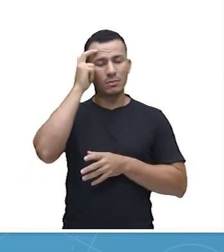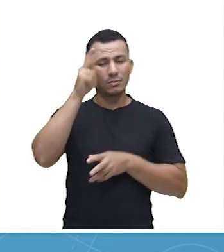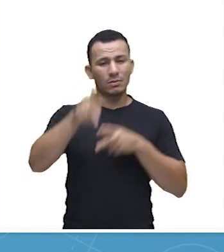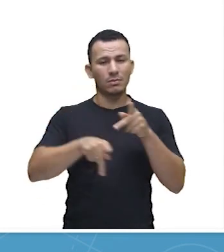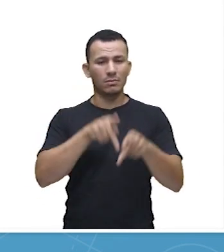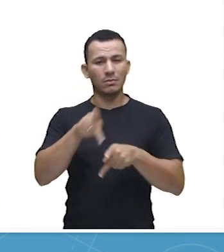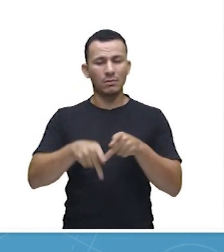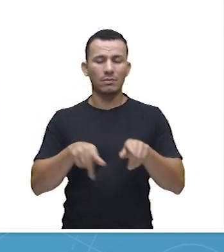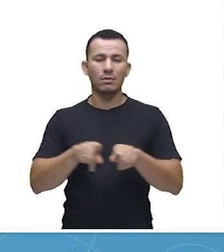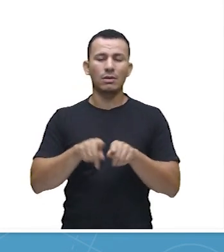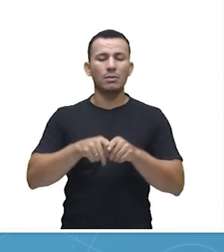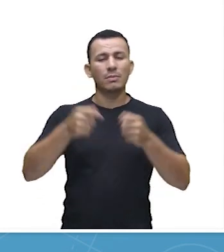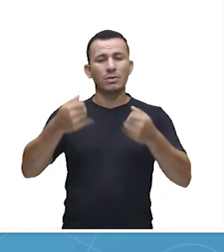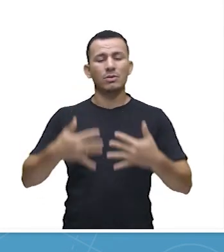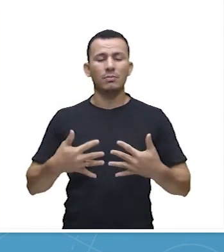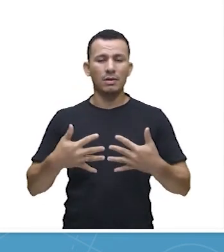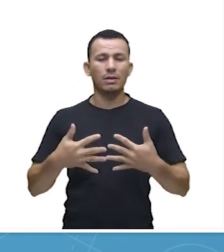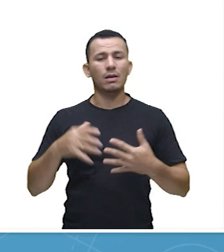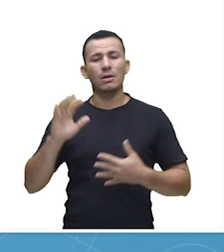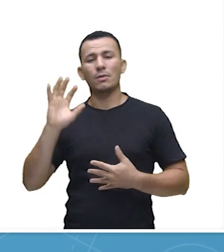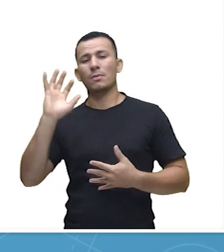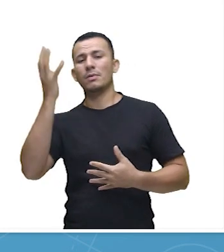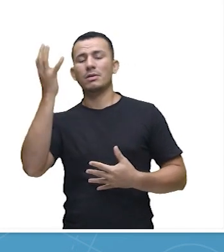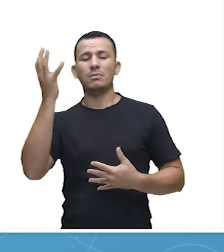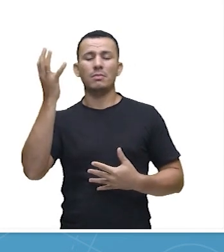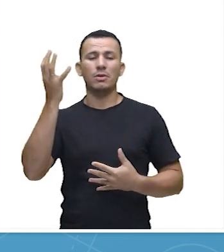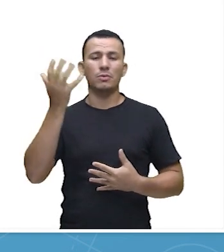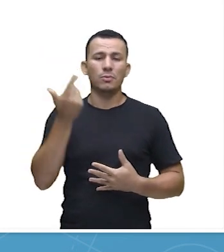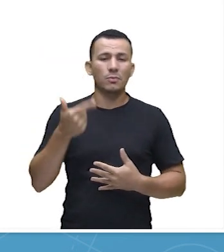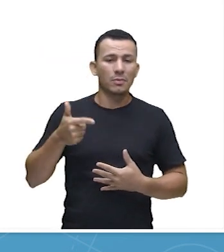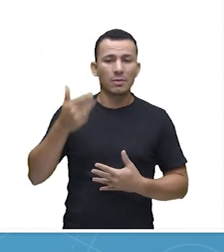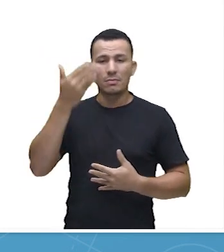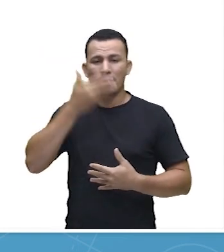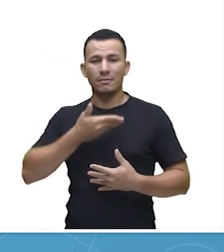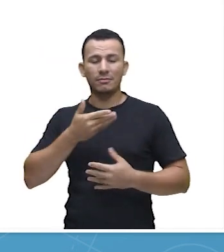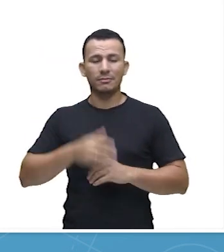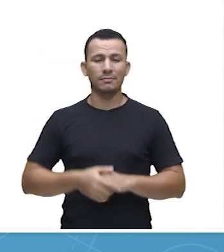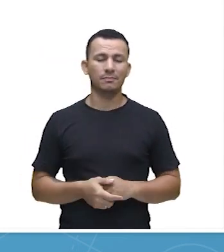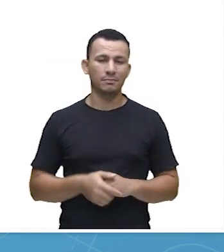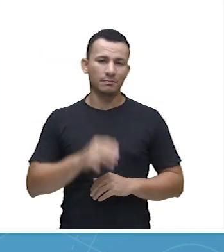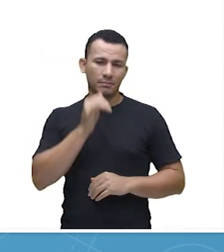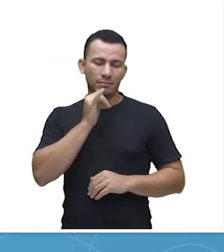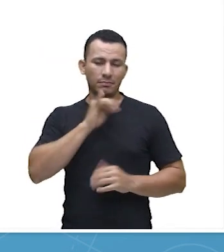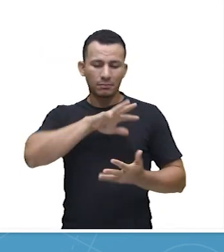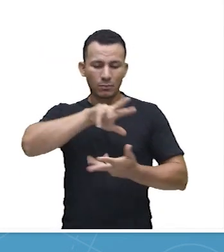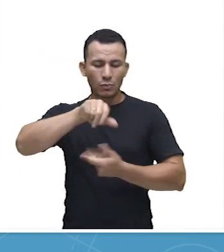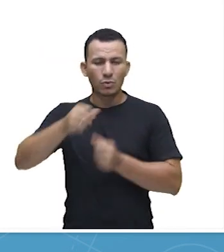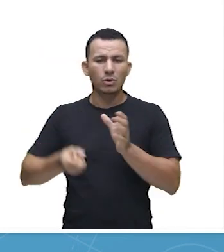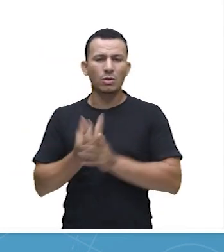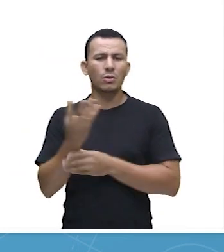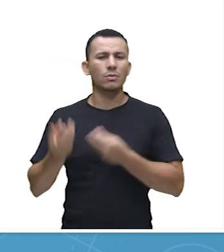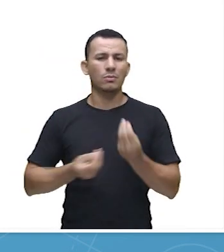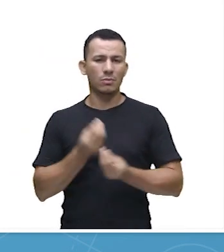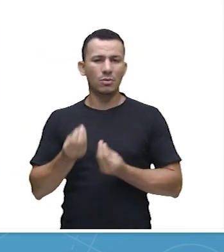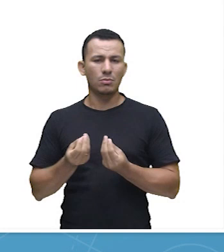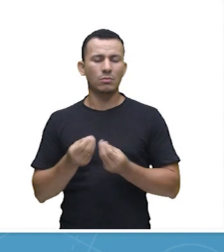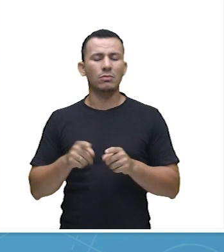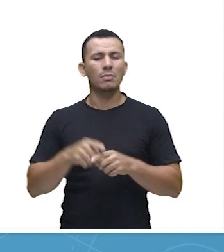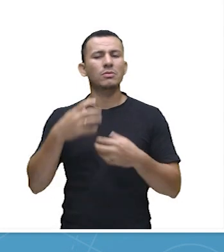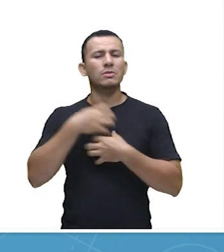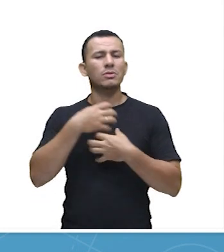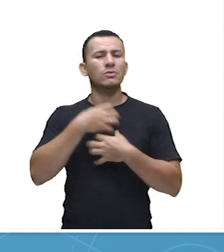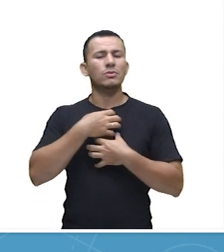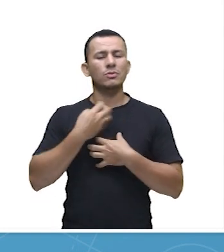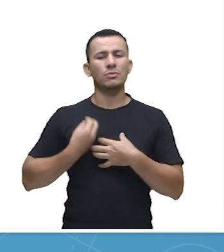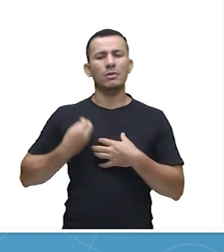explicar fenômenos incompreendidos ou sem resposta comprovada, como a criação do mundo, o sentido da vida humana,